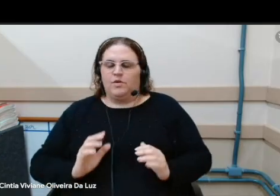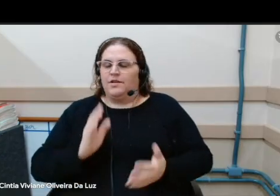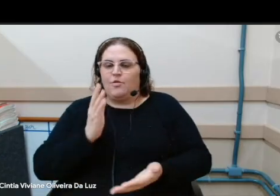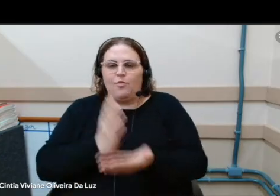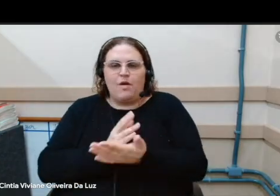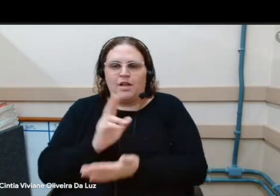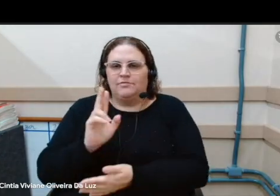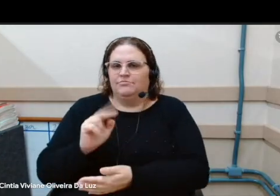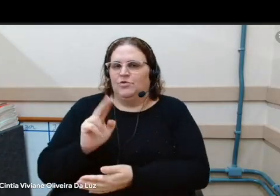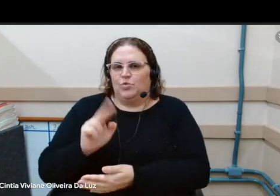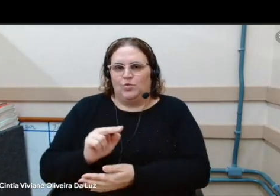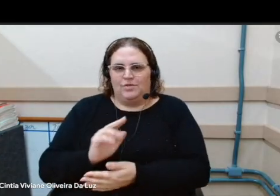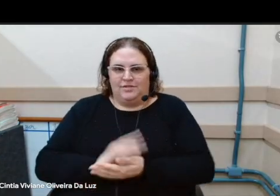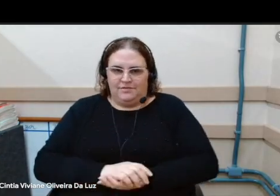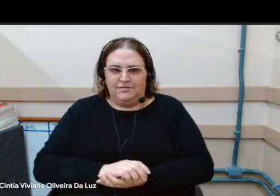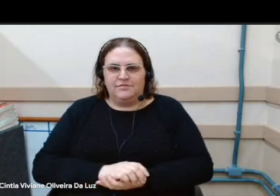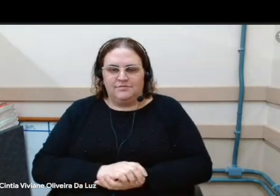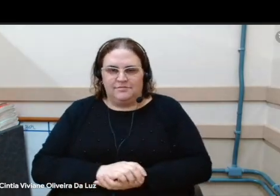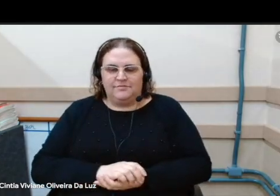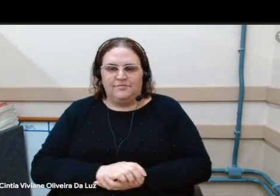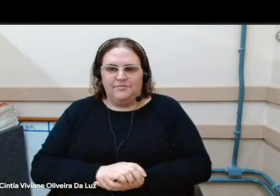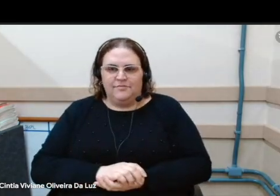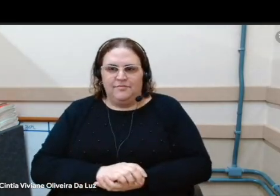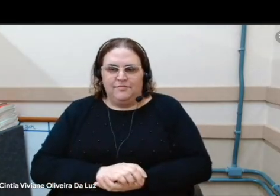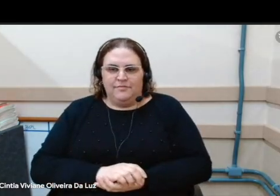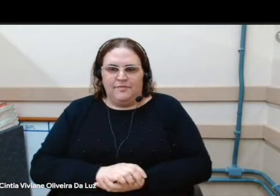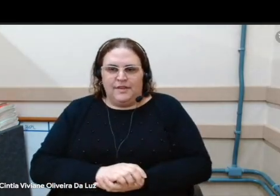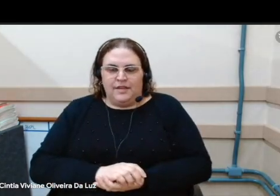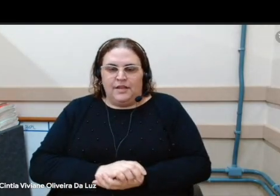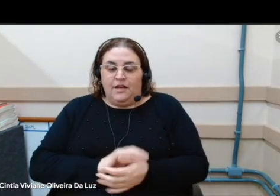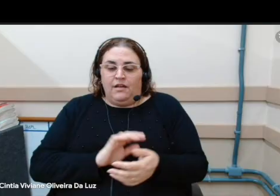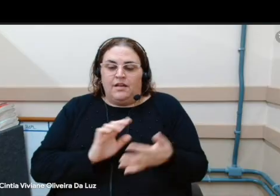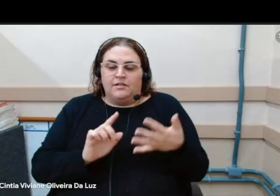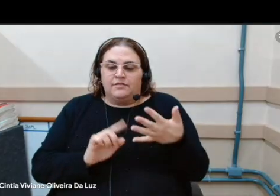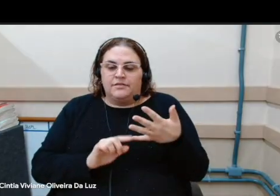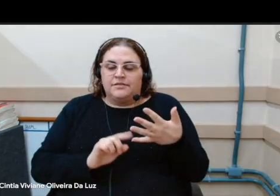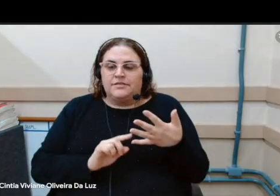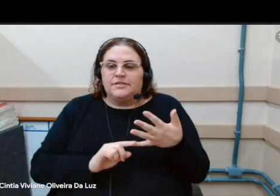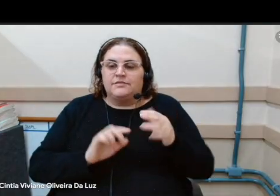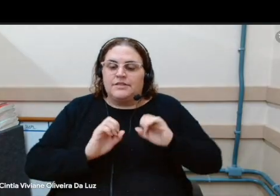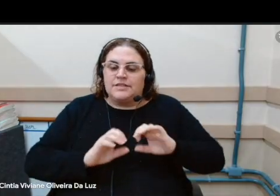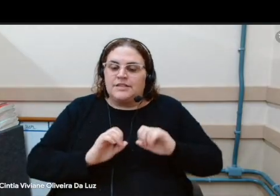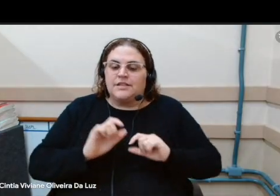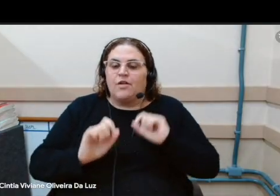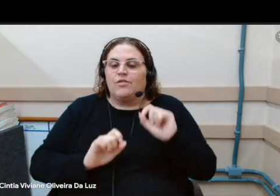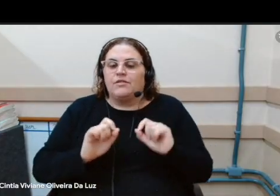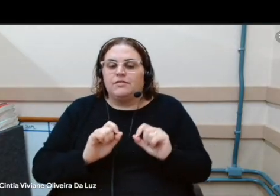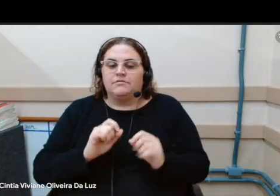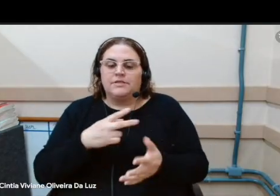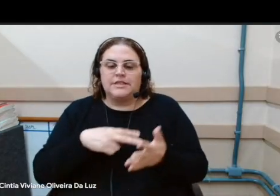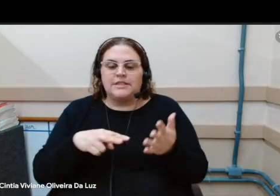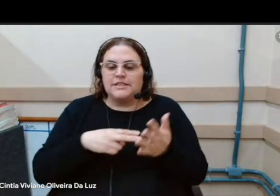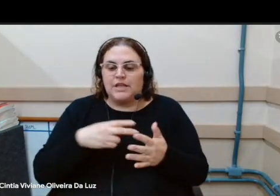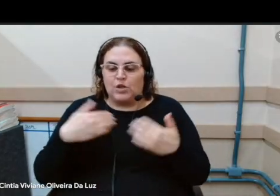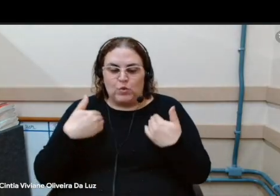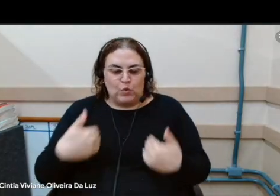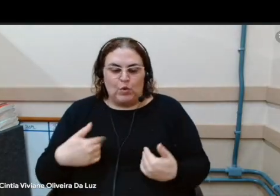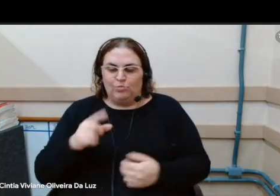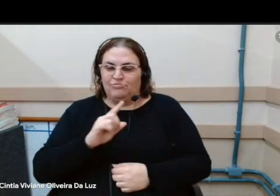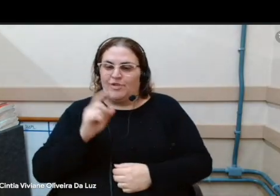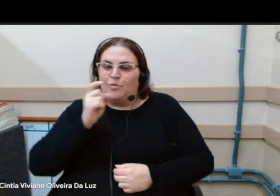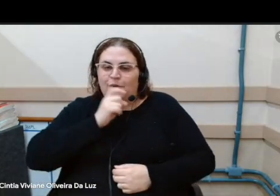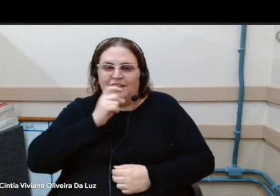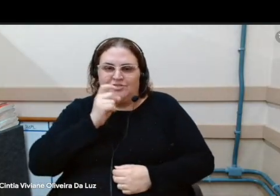né ã a quinta lição que eu destaquei é que dançando o corpo não mente como se